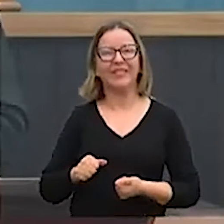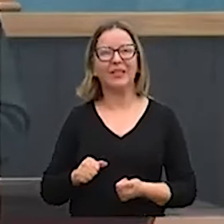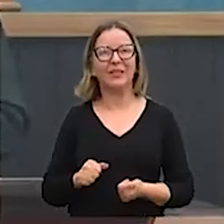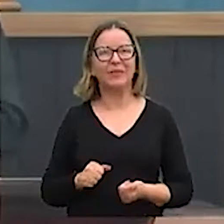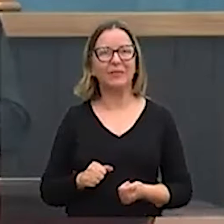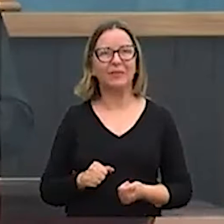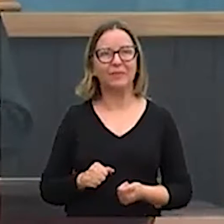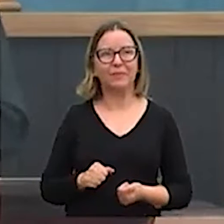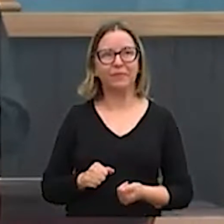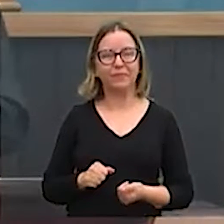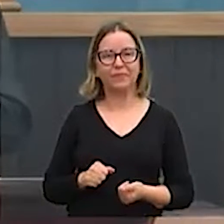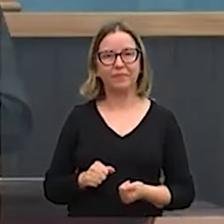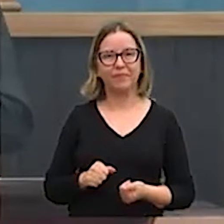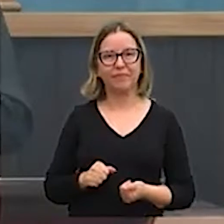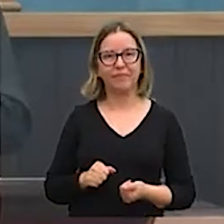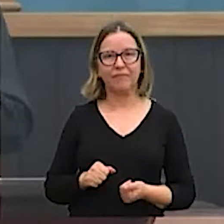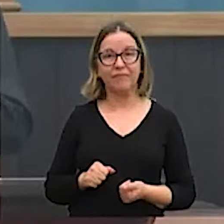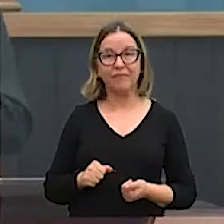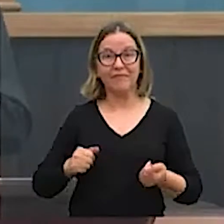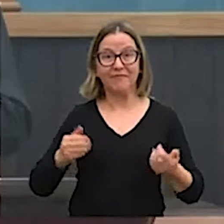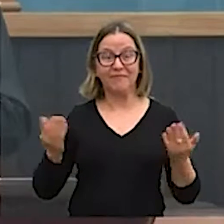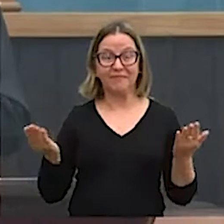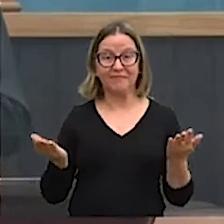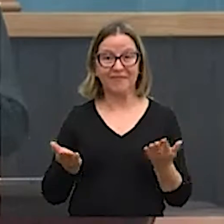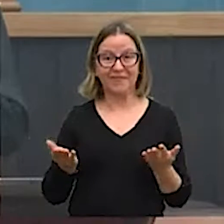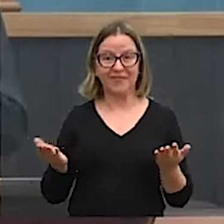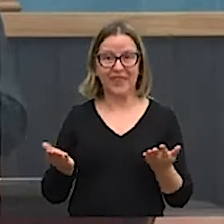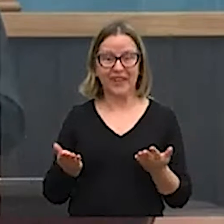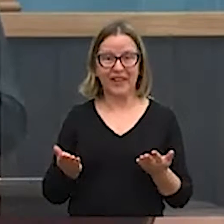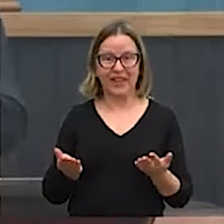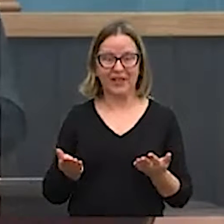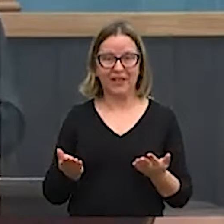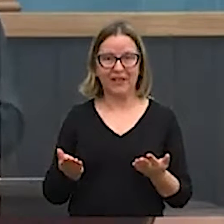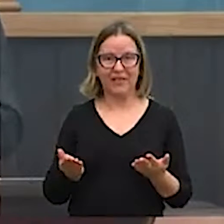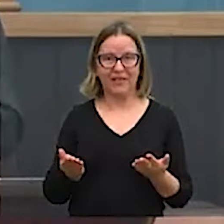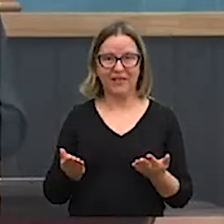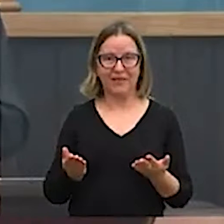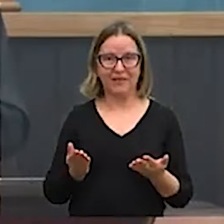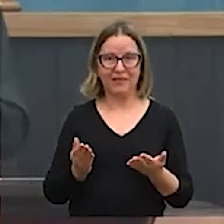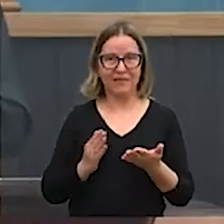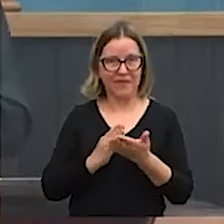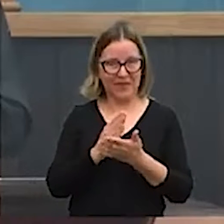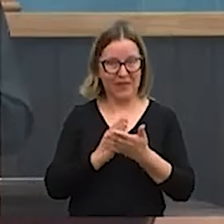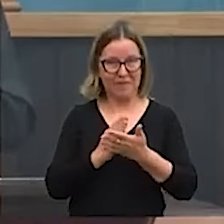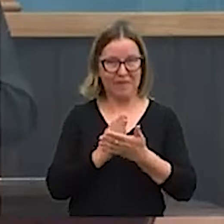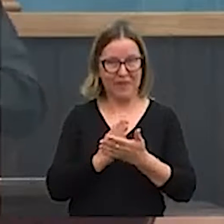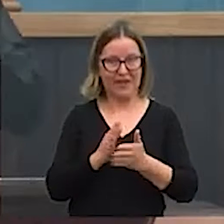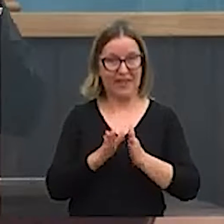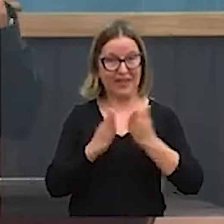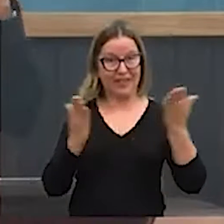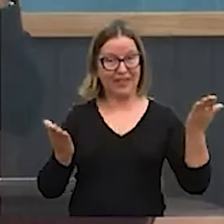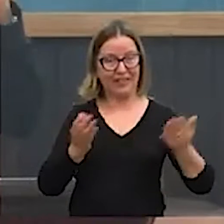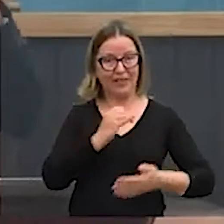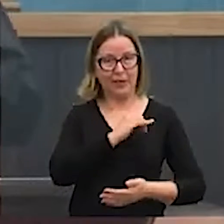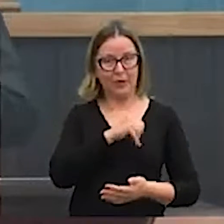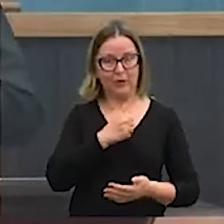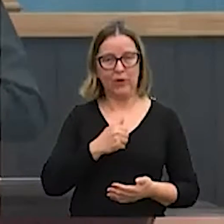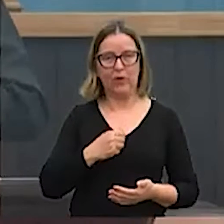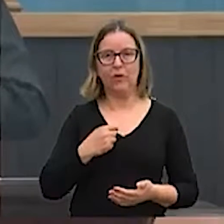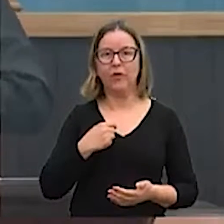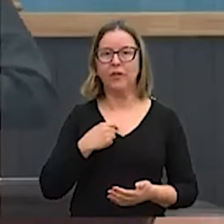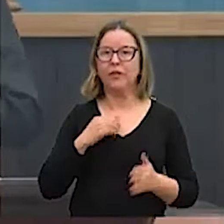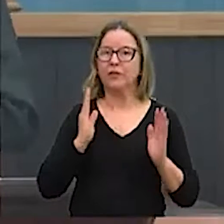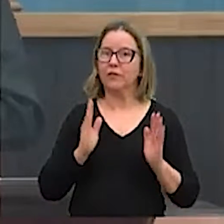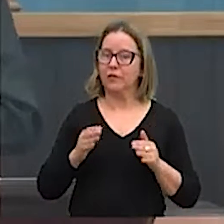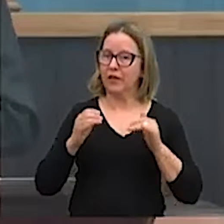e nós estamos agora aí pelo meio do livro. E eu disse lá